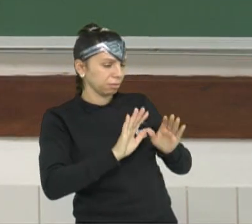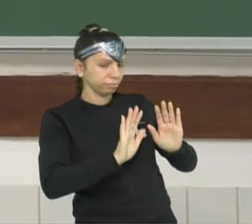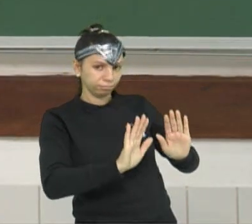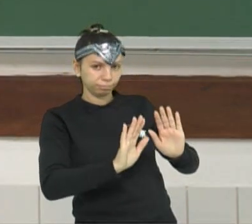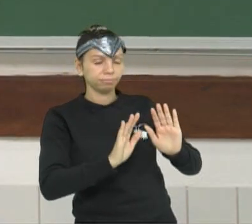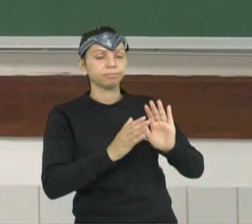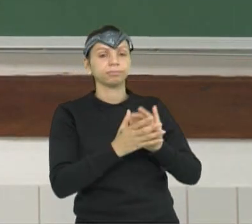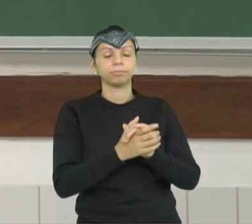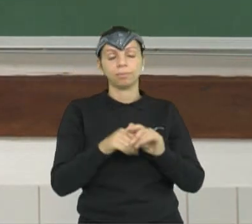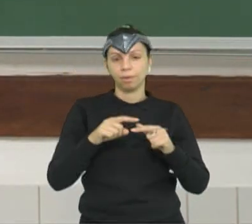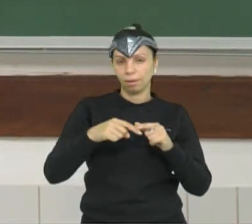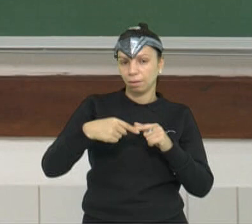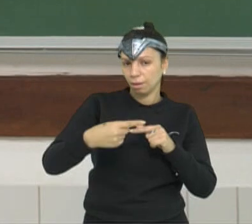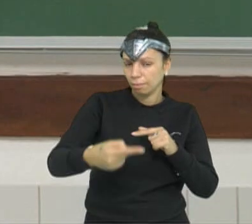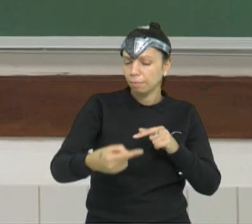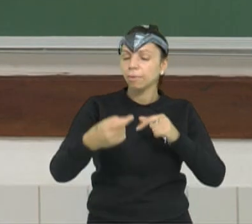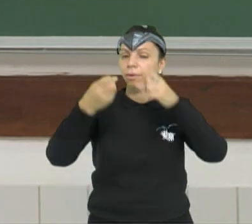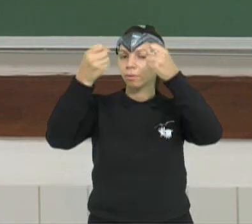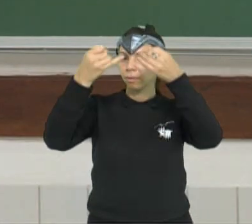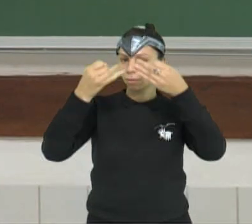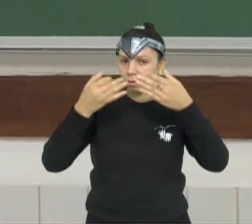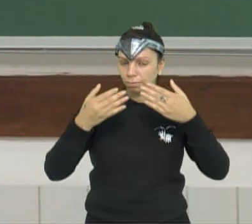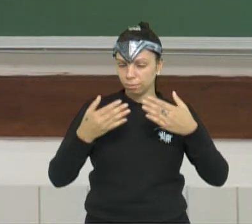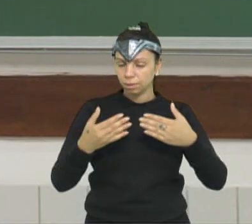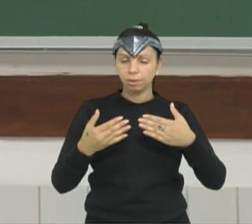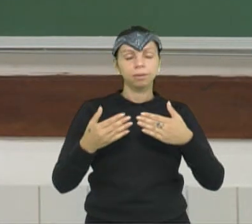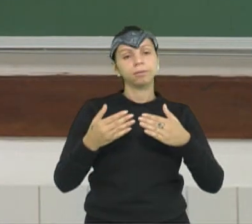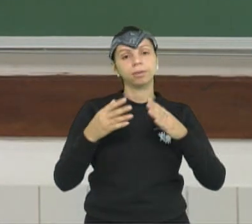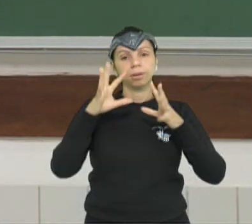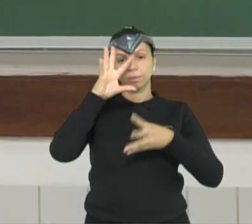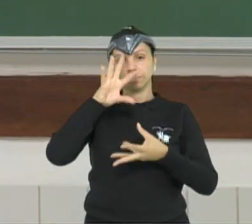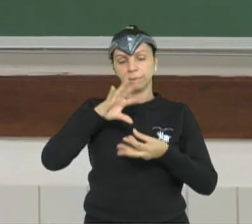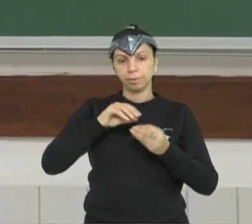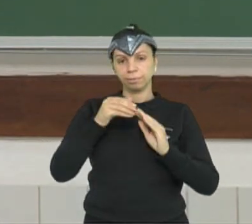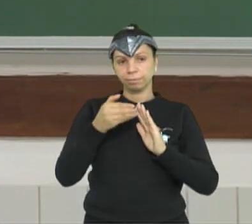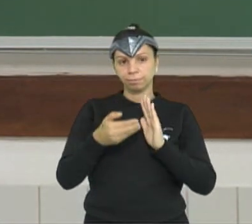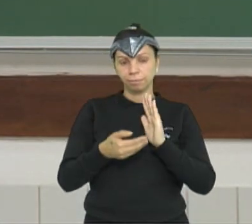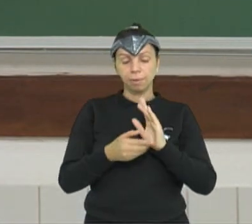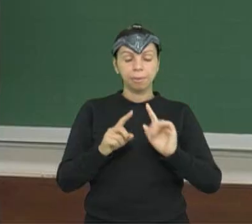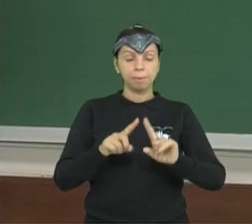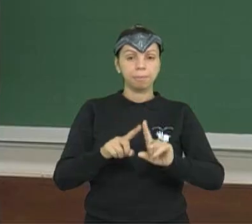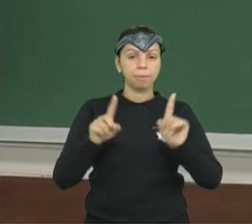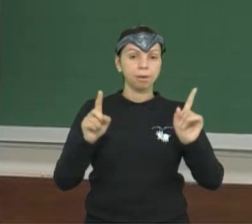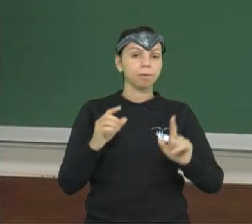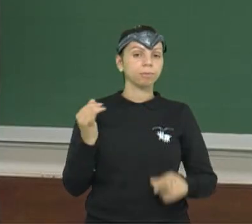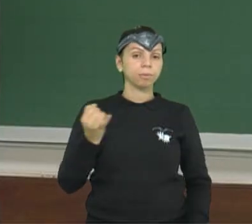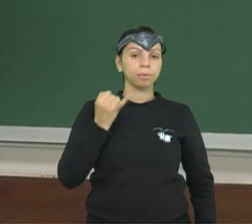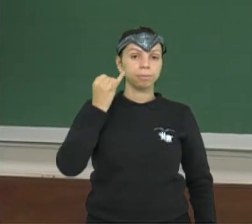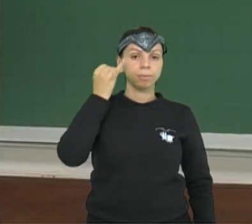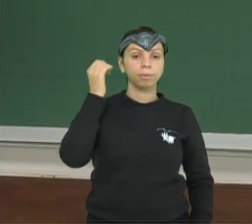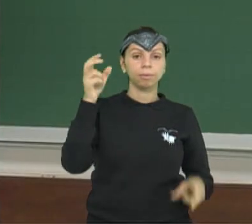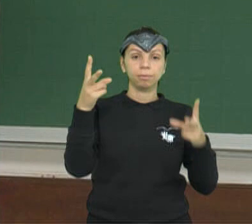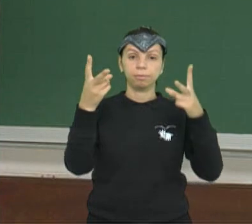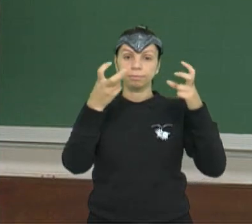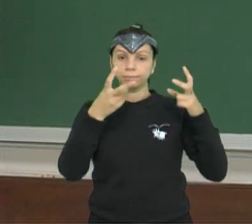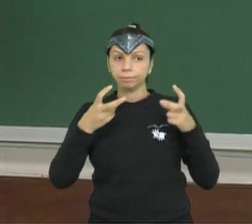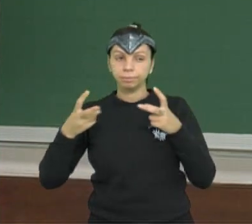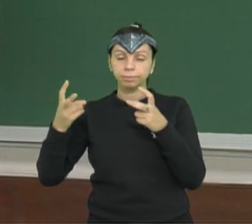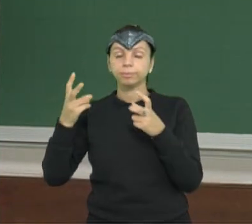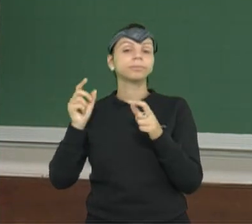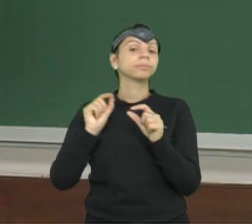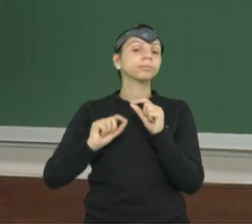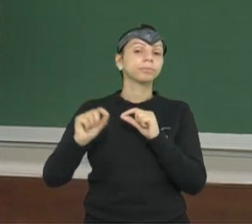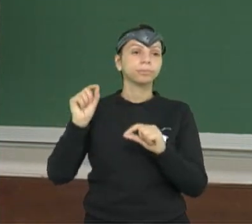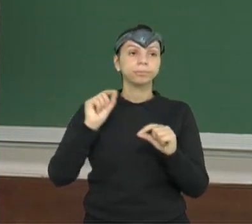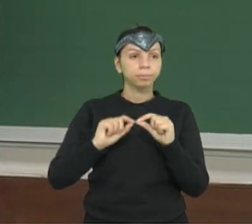worry, daqui a pouco vocês vão entender tudo. Mas o que é bem importante que a gente observe. Olha o que ele